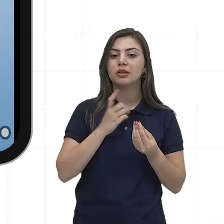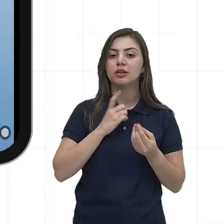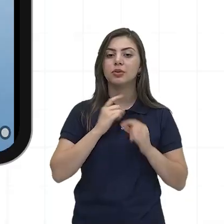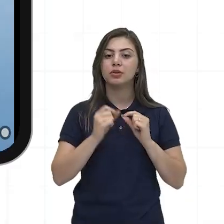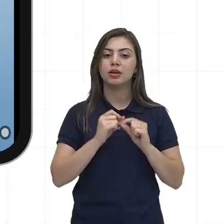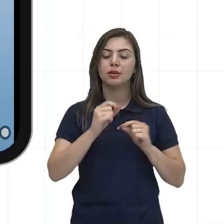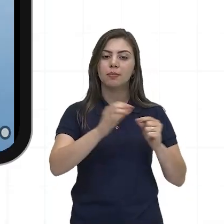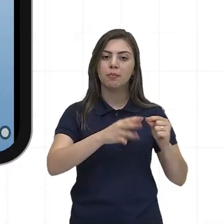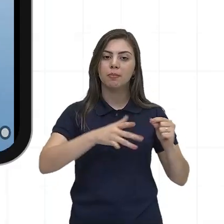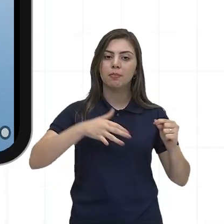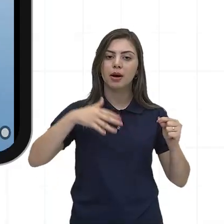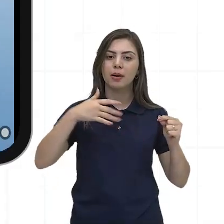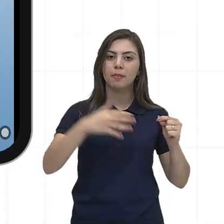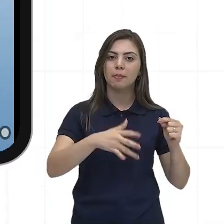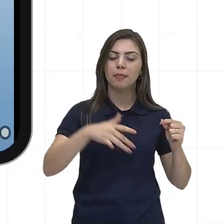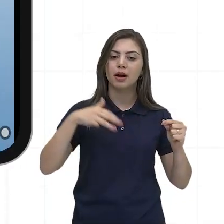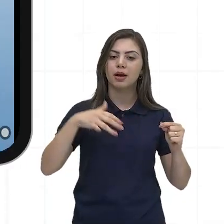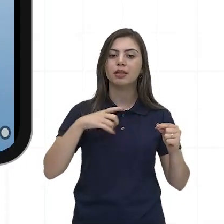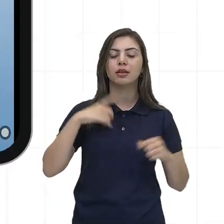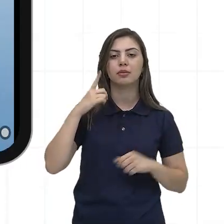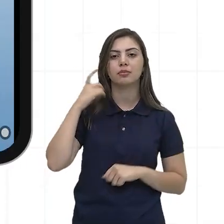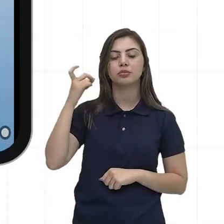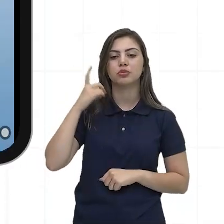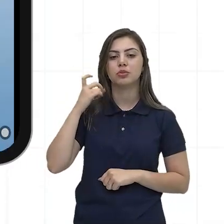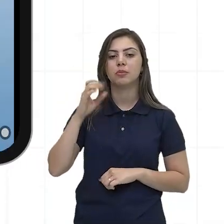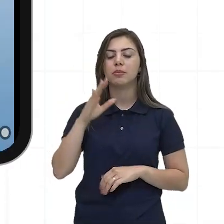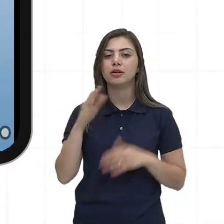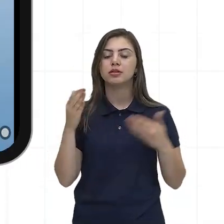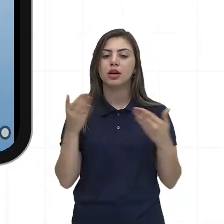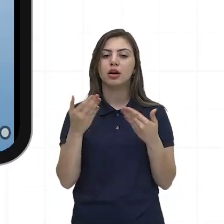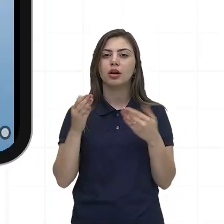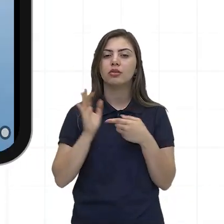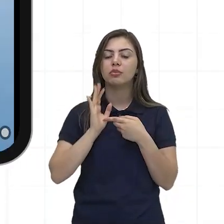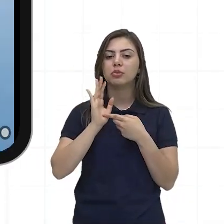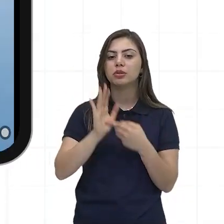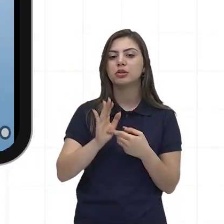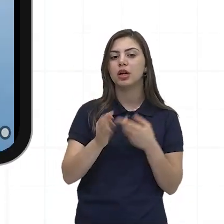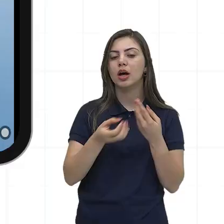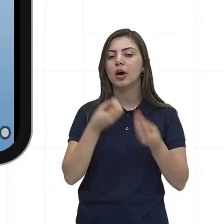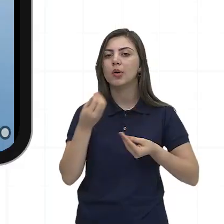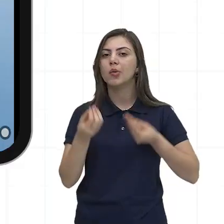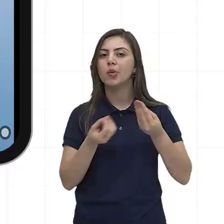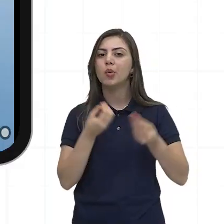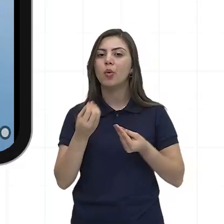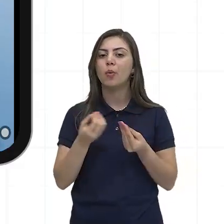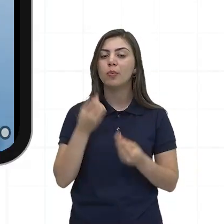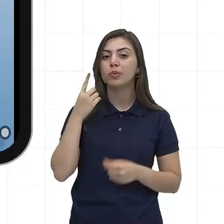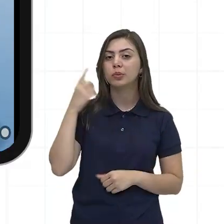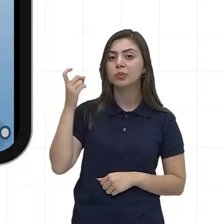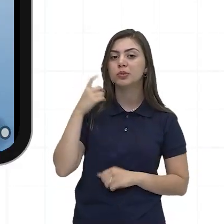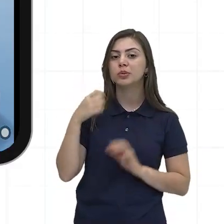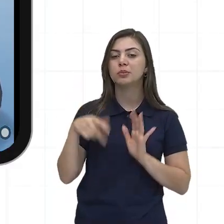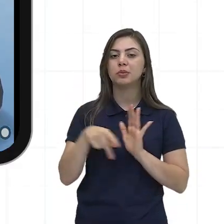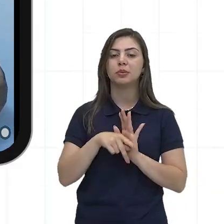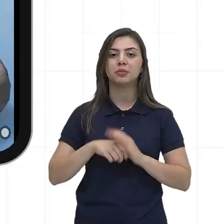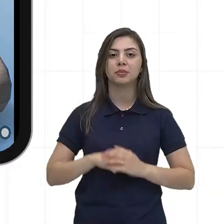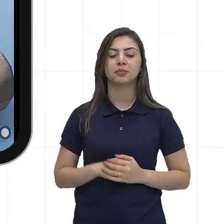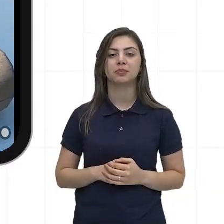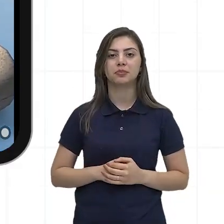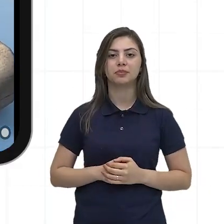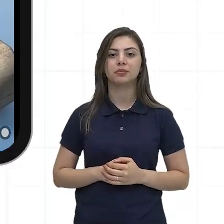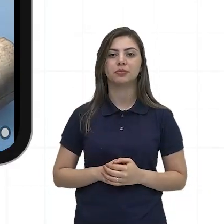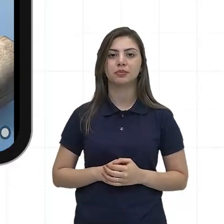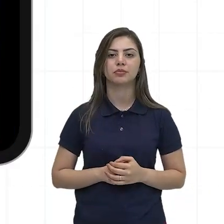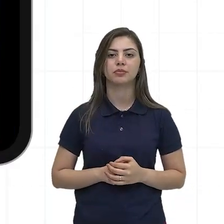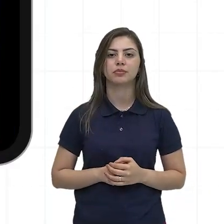dedilhar dessas cordas. E agora a gente vai ver como essa cítara, como é o som que é emitido por uma